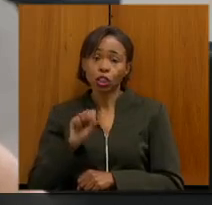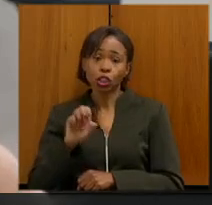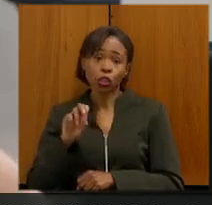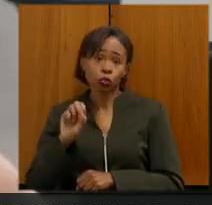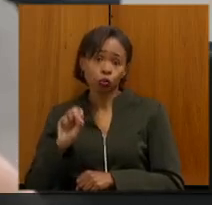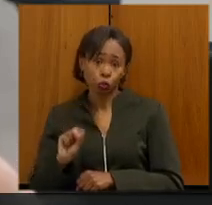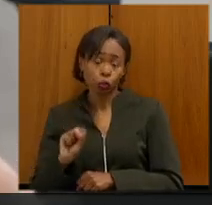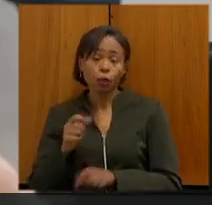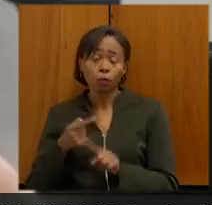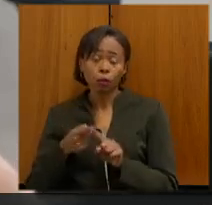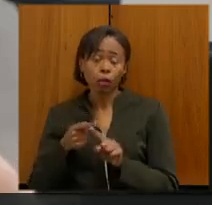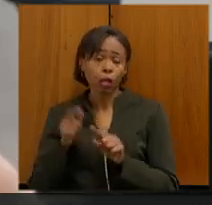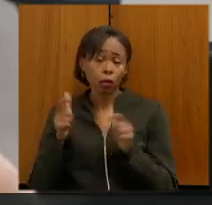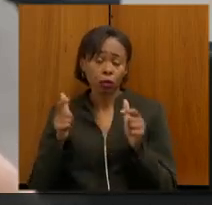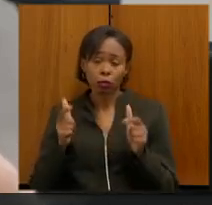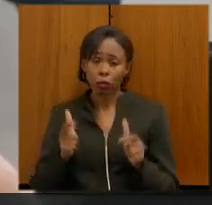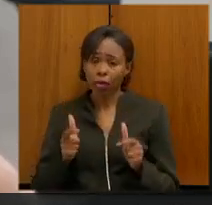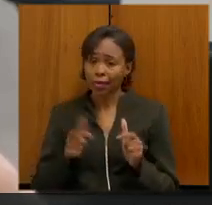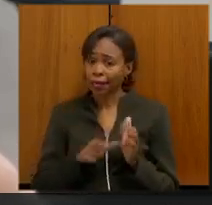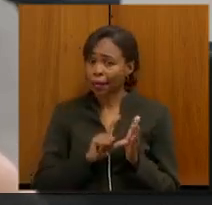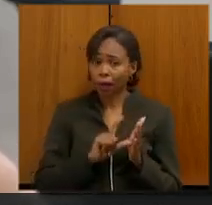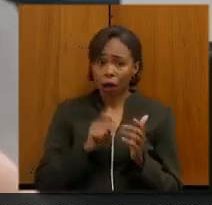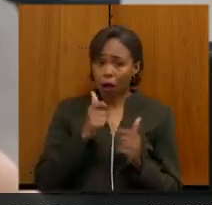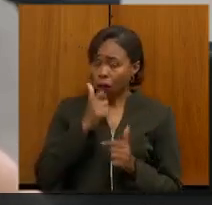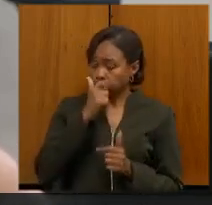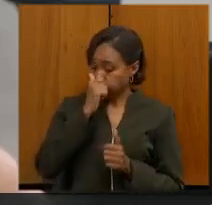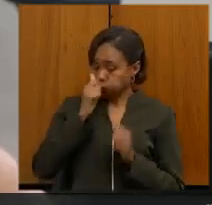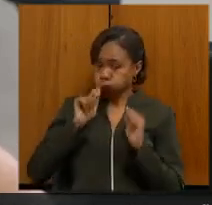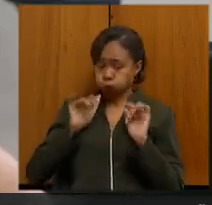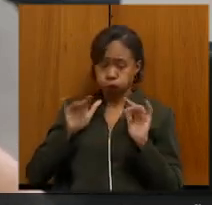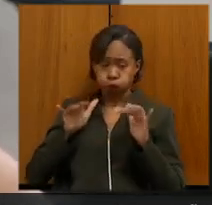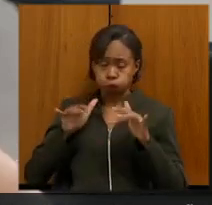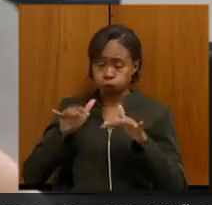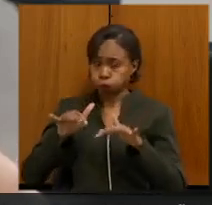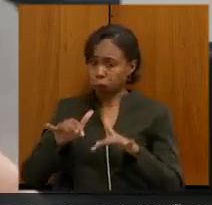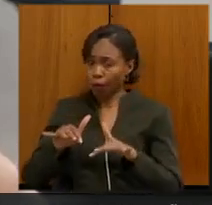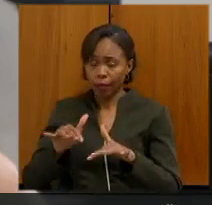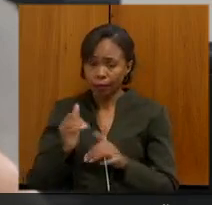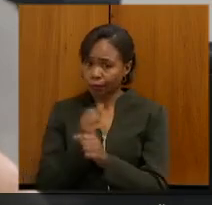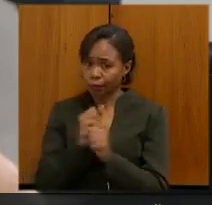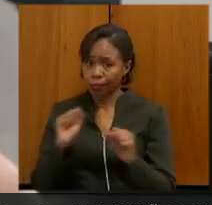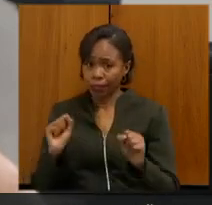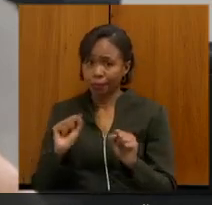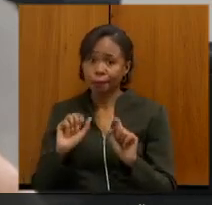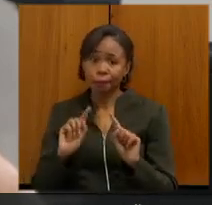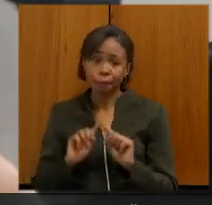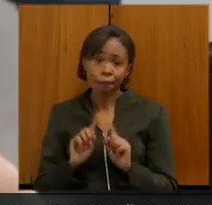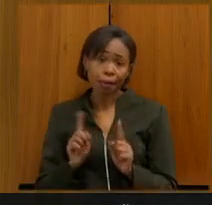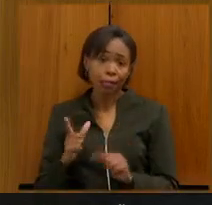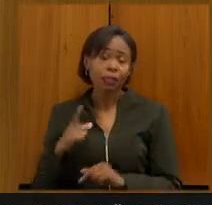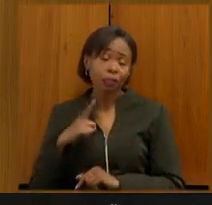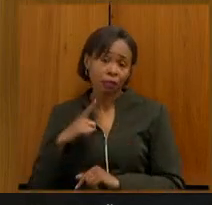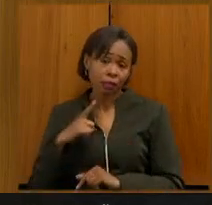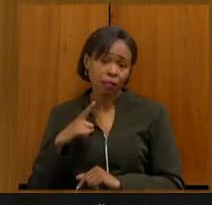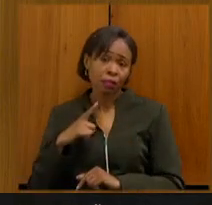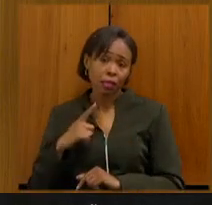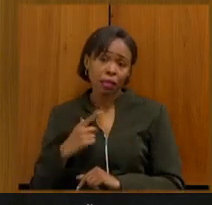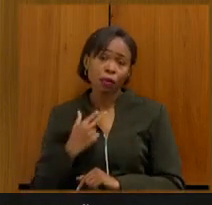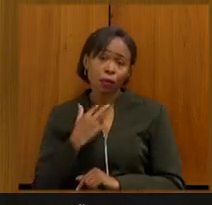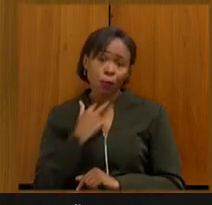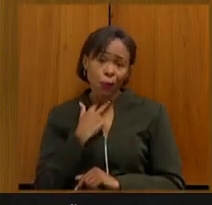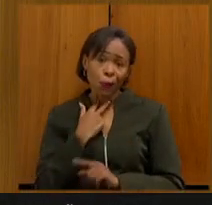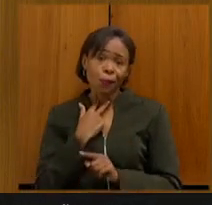entendia que não cabia todas as pessoas que estão lá ainda assim é um terreno que tá sendo ocupado por uma